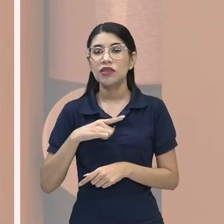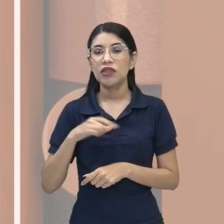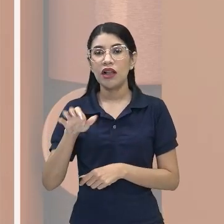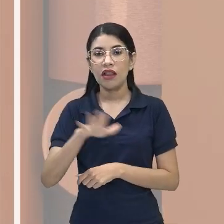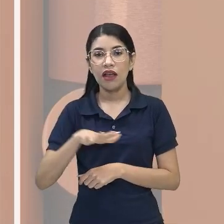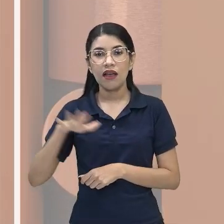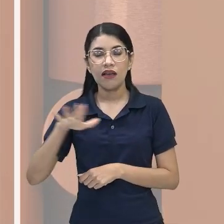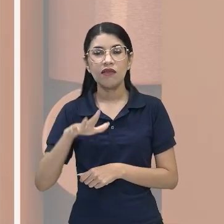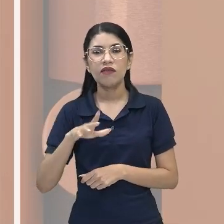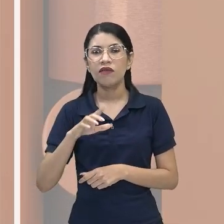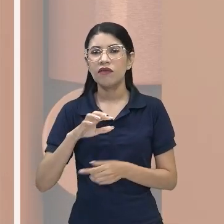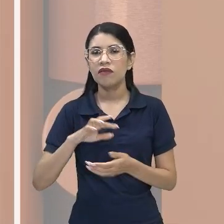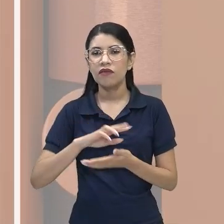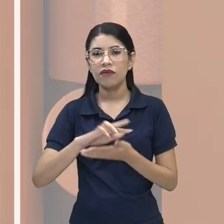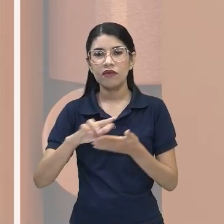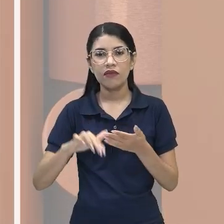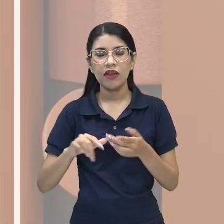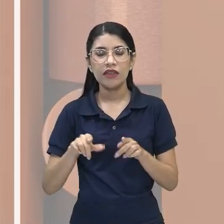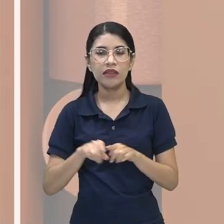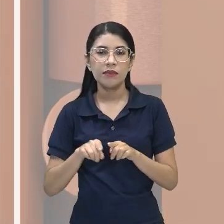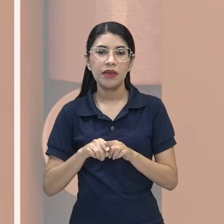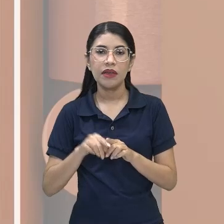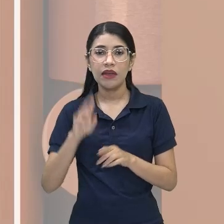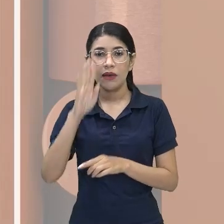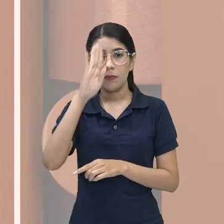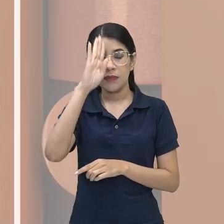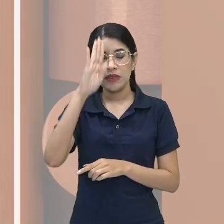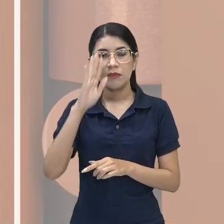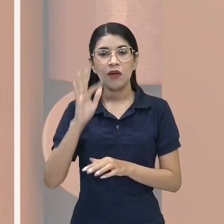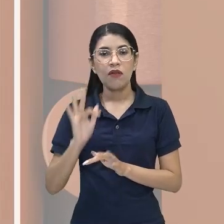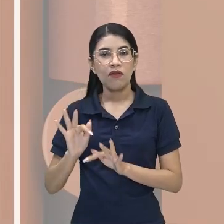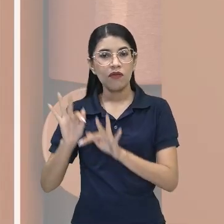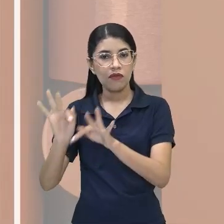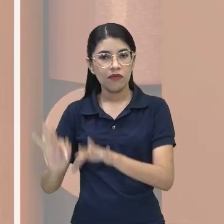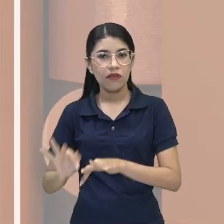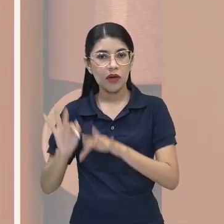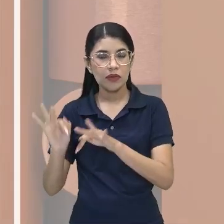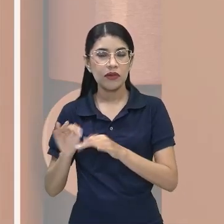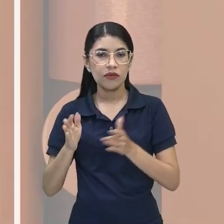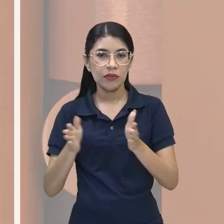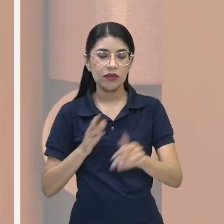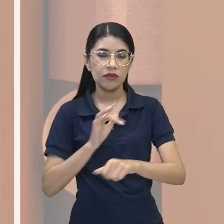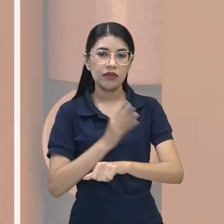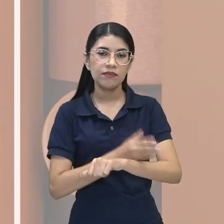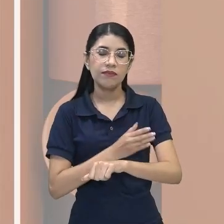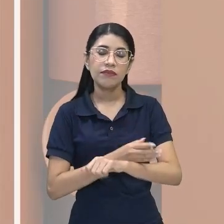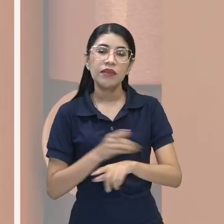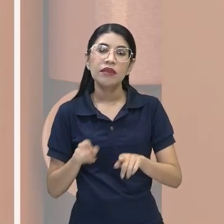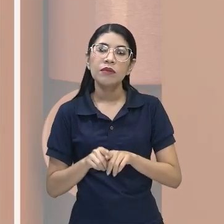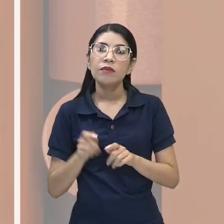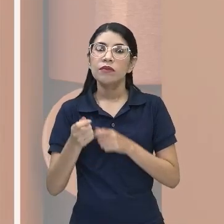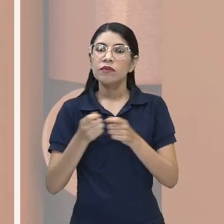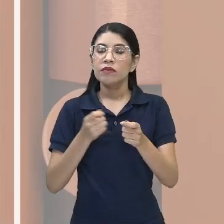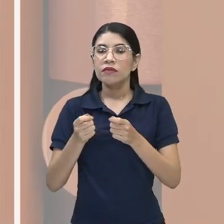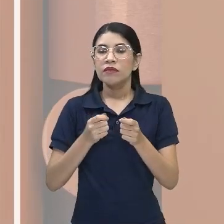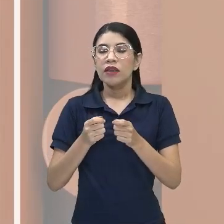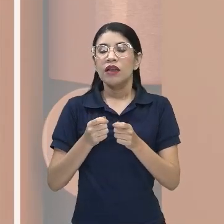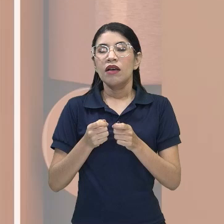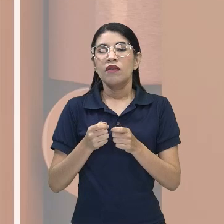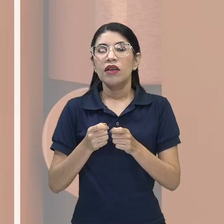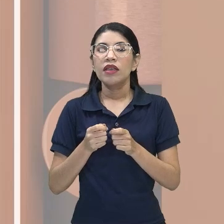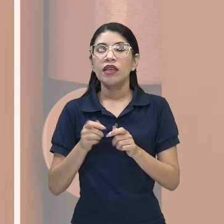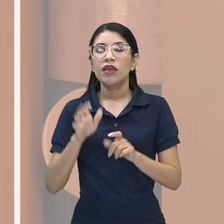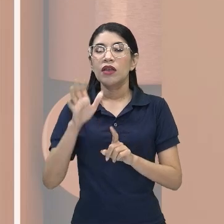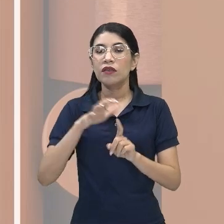Inclusive muitos colocam a igreja como uma grande senhora feudal da Europa naquele momento, e controlava também, influenciava na